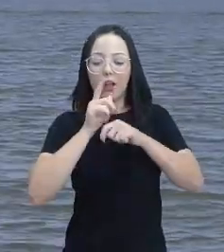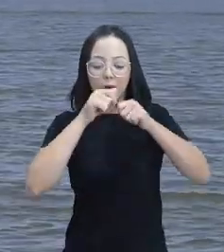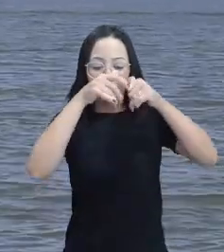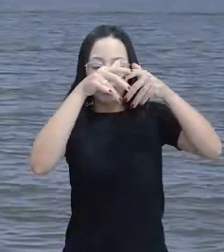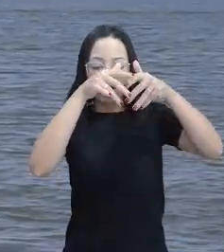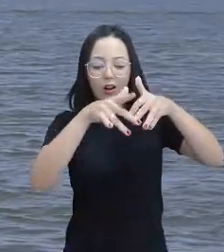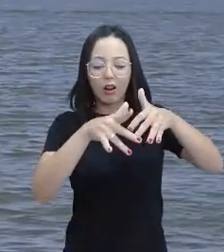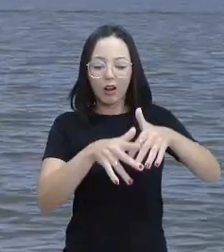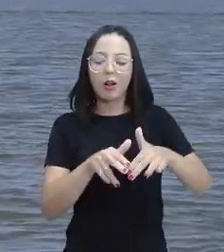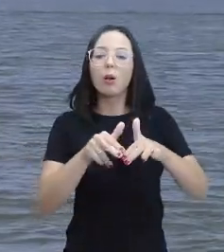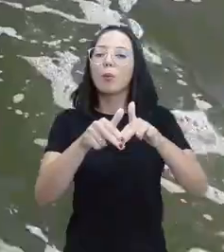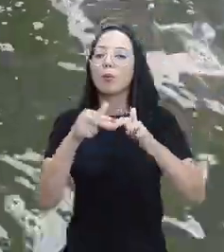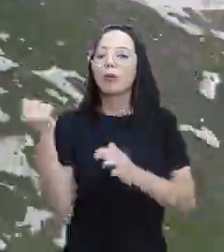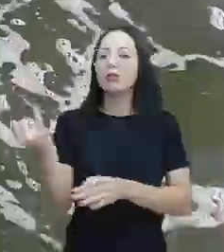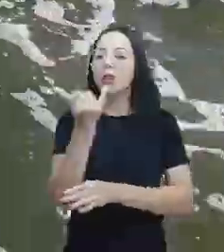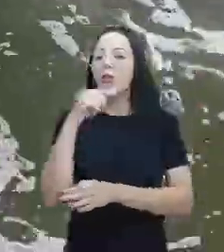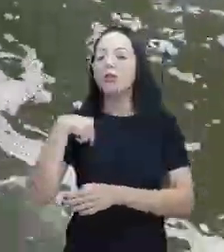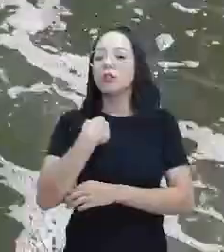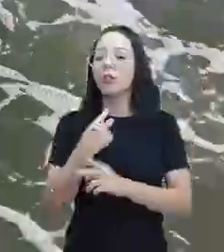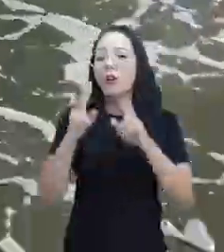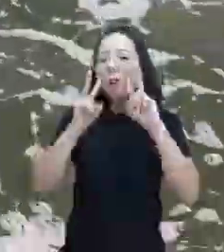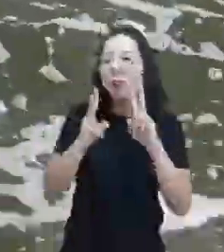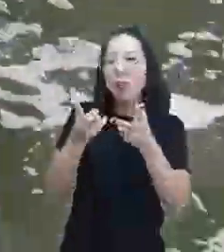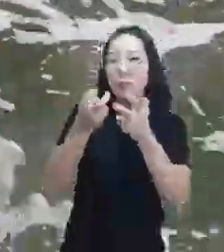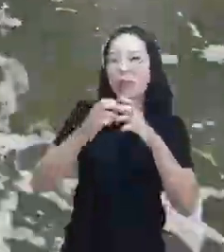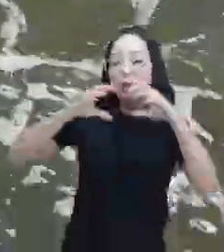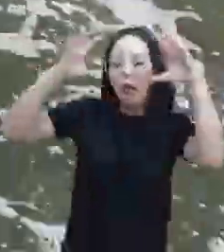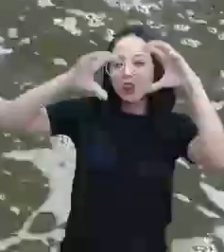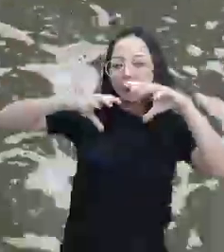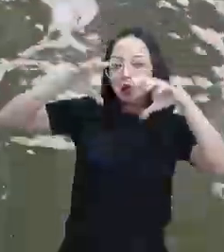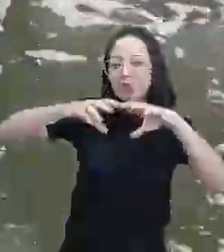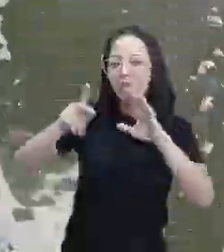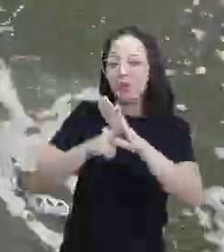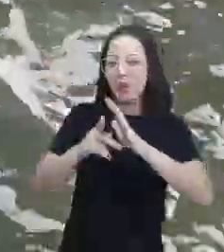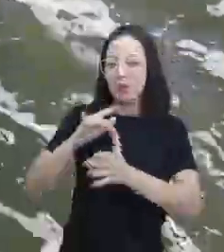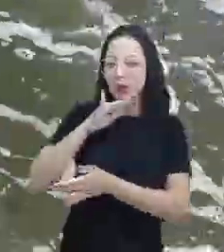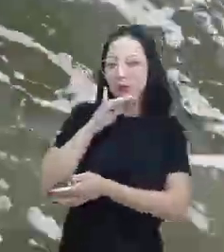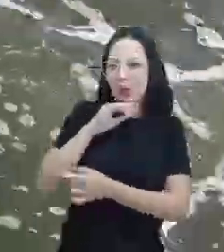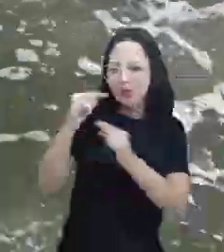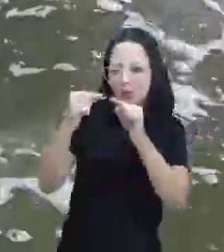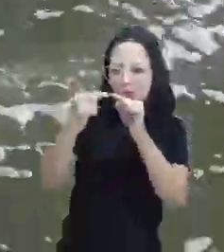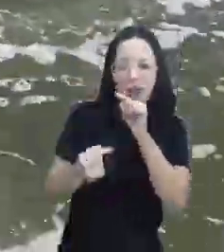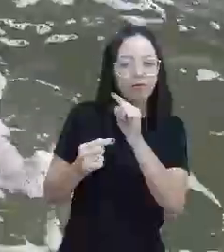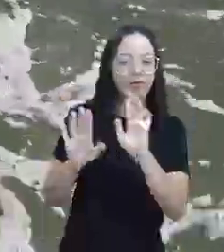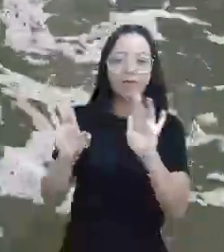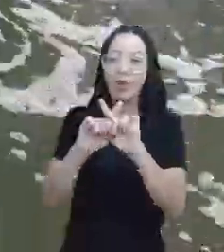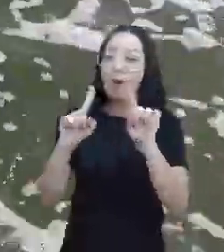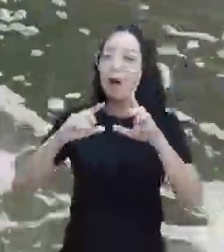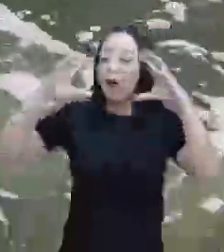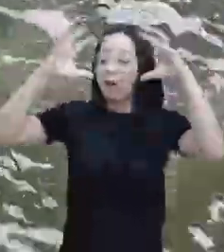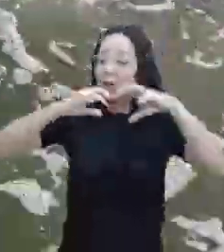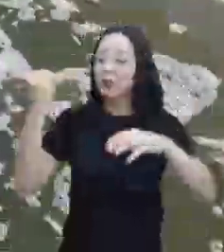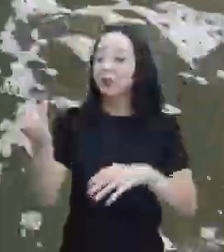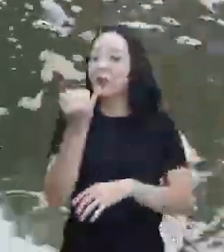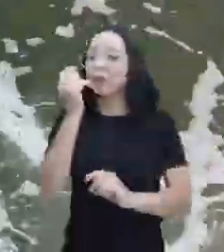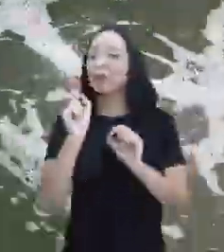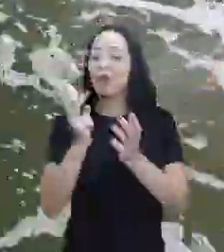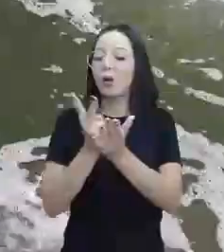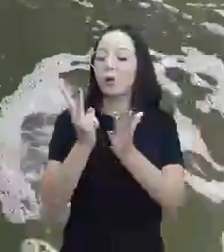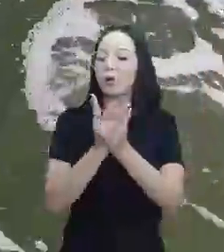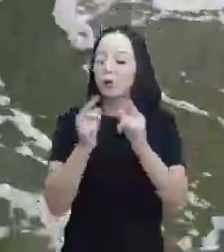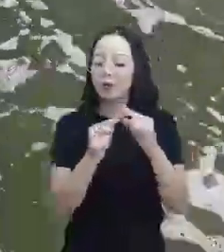Então, assim, é importante a gente ver a chuva não como inimiga, né? Mas ela é altamente importante para manter o